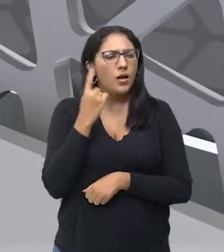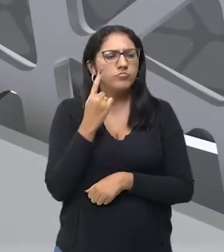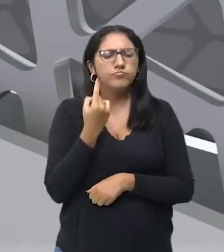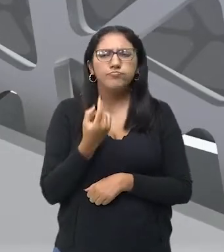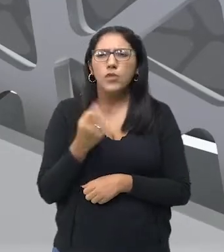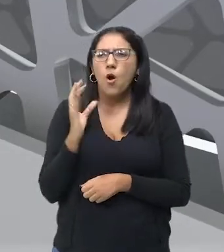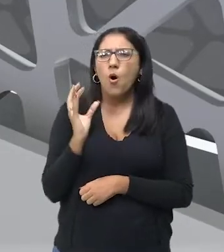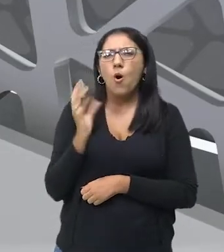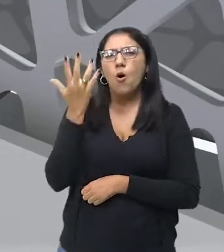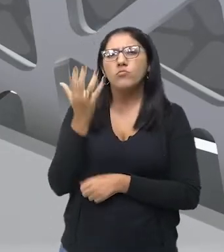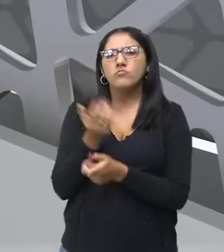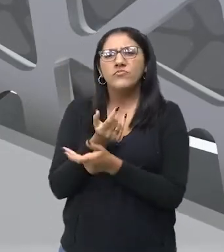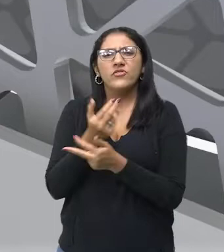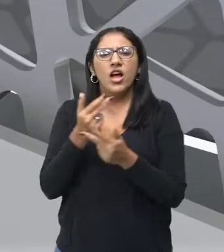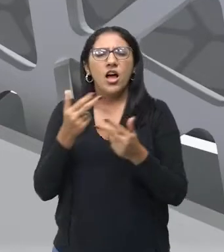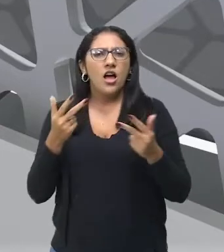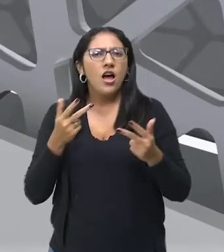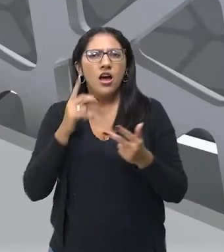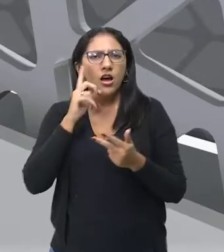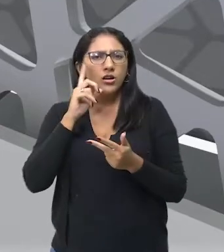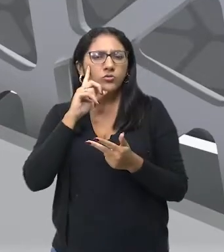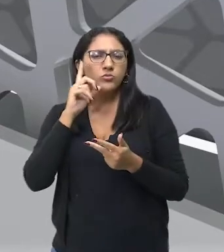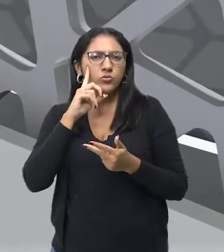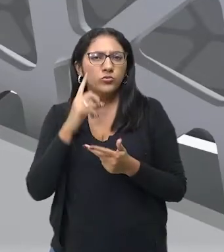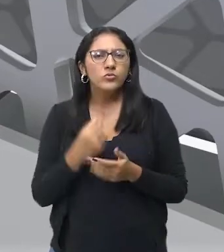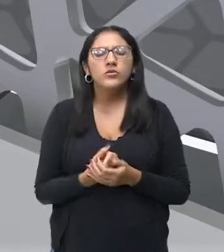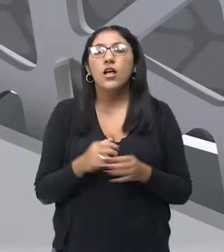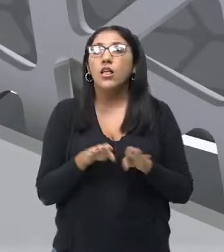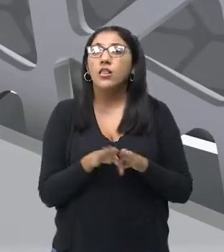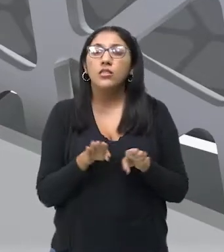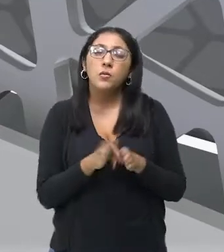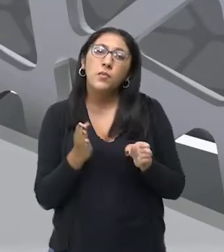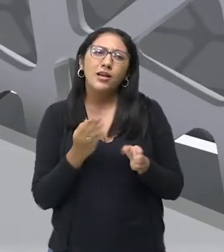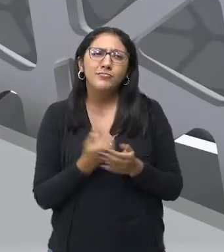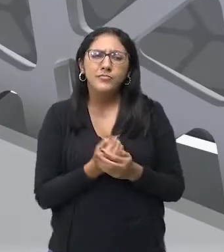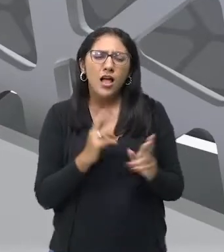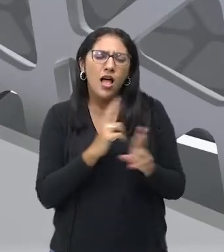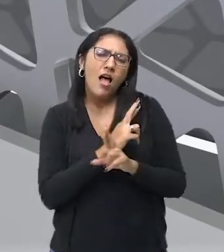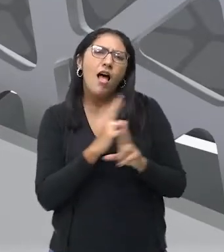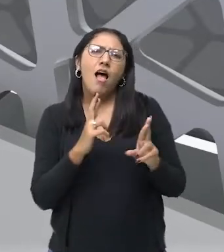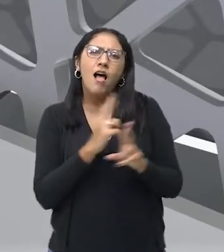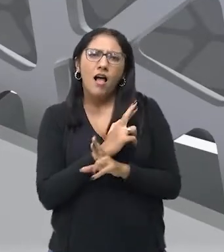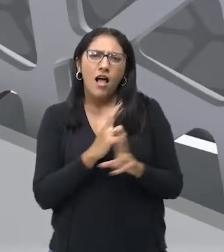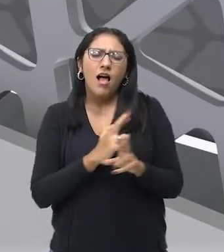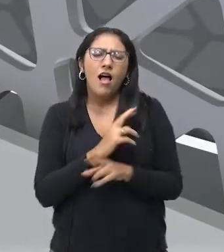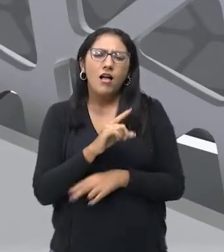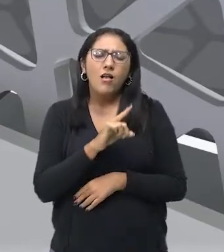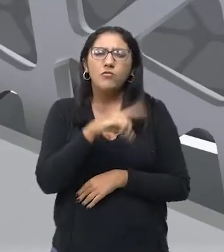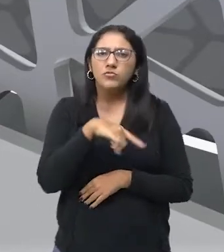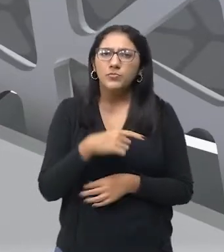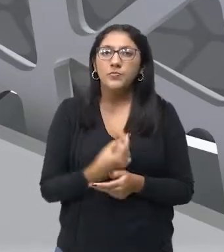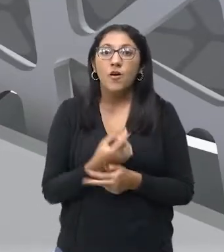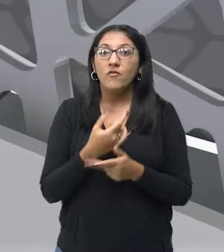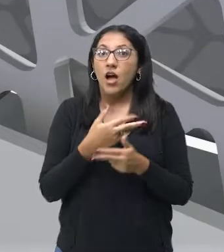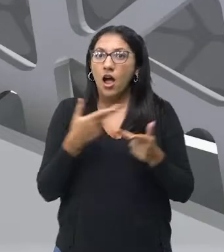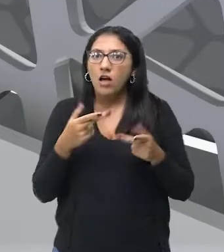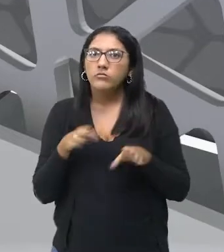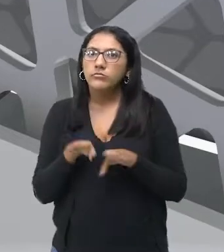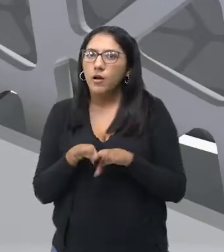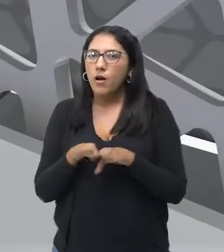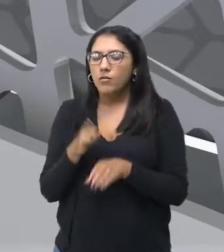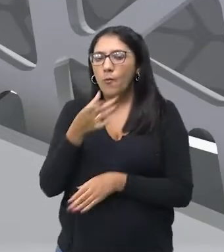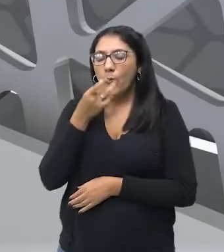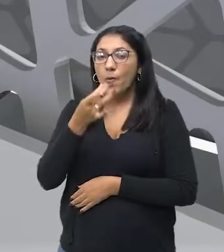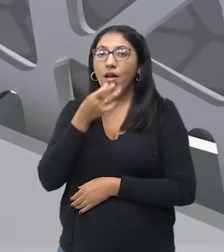de situações que acontecem e que, a respeito dessas situações, muitas